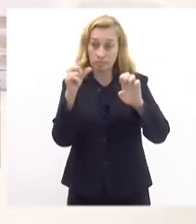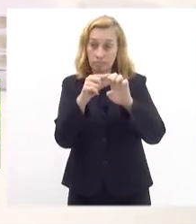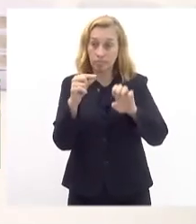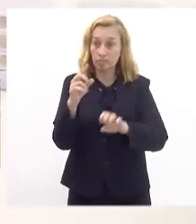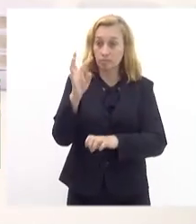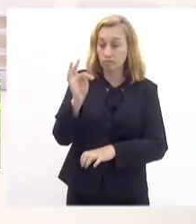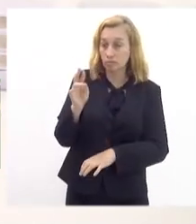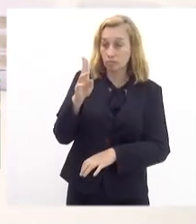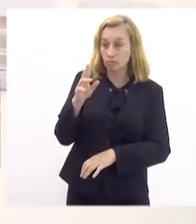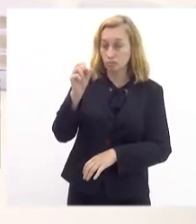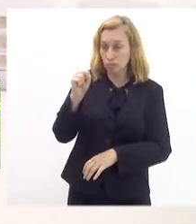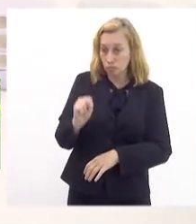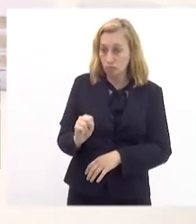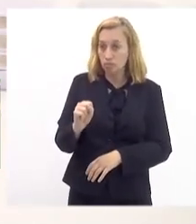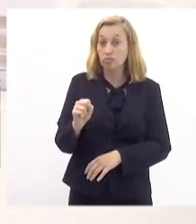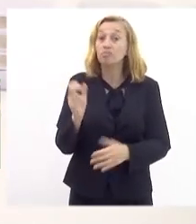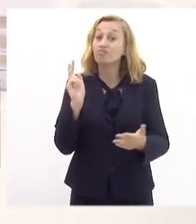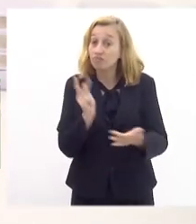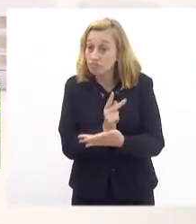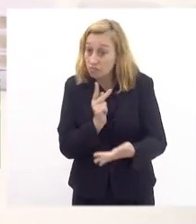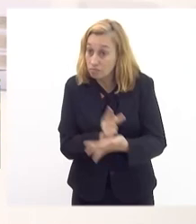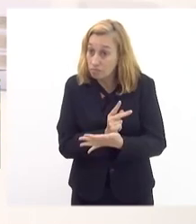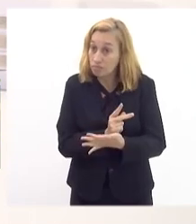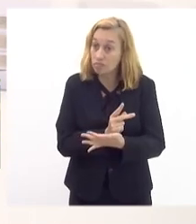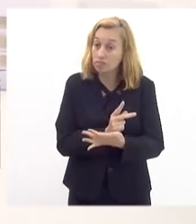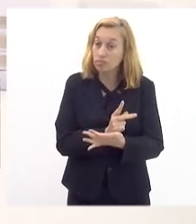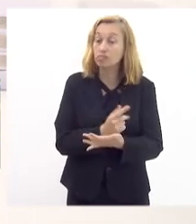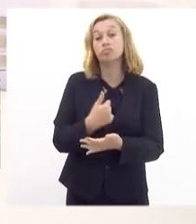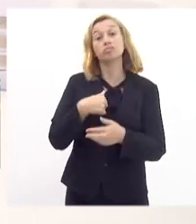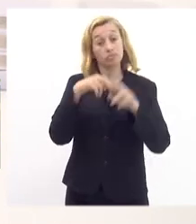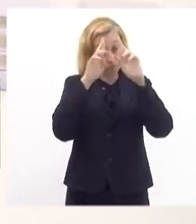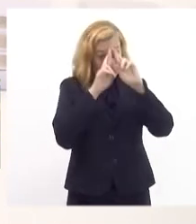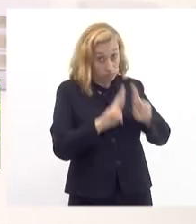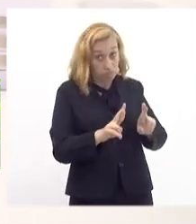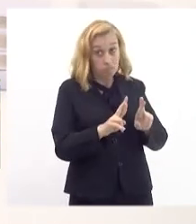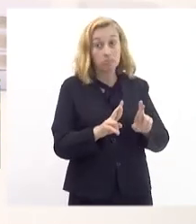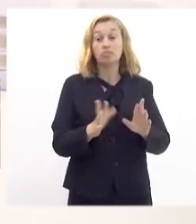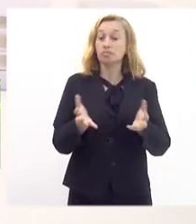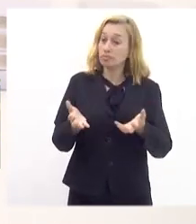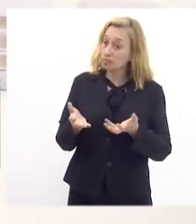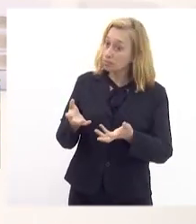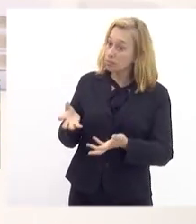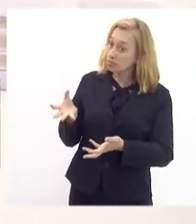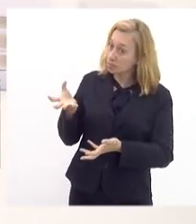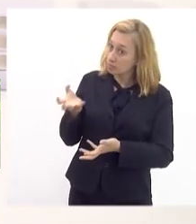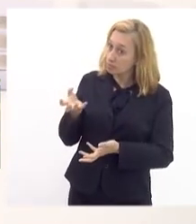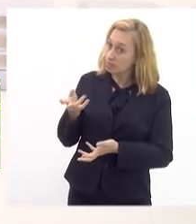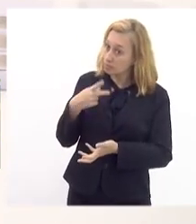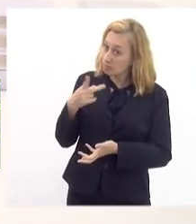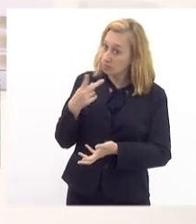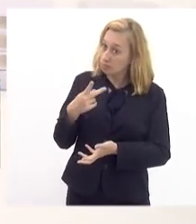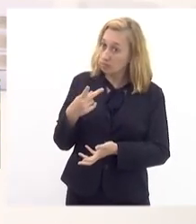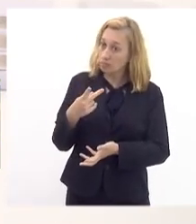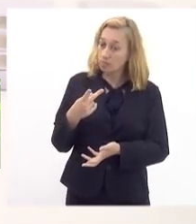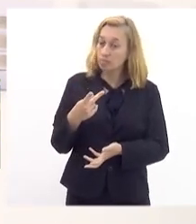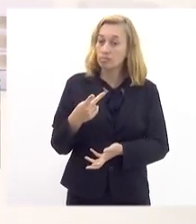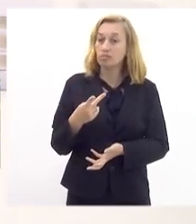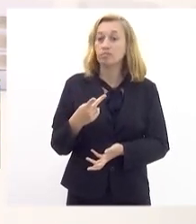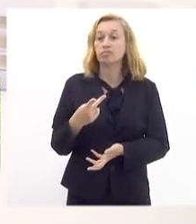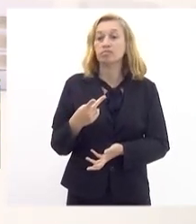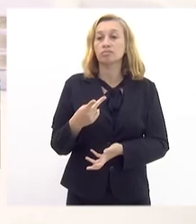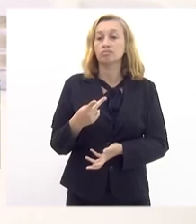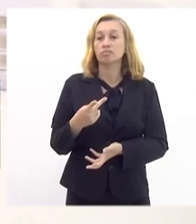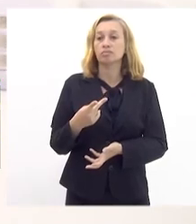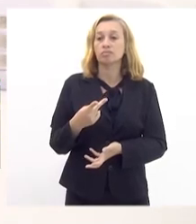turcos erraram Eles erraram não eu respeitei eu quero escutar ele quem tem jeito é usar os mesmos